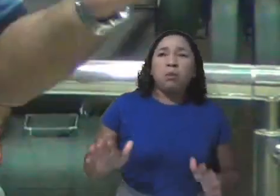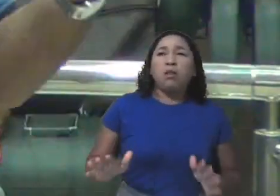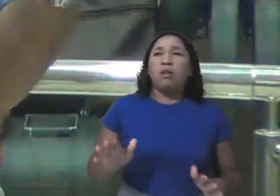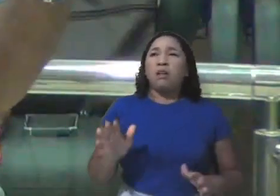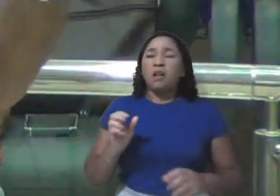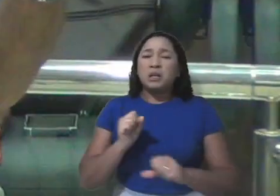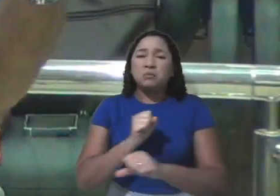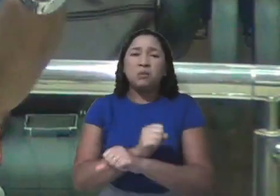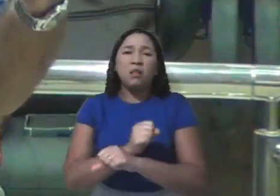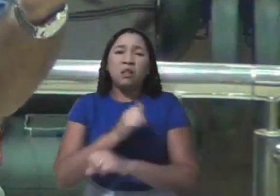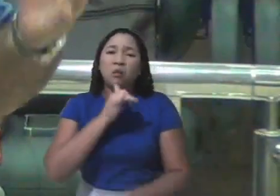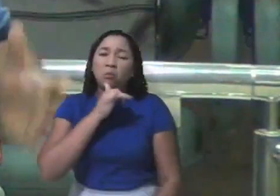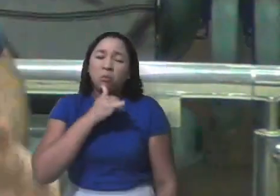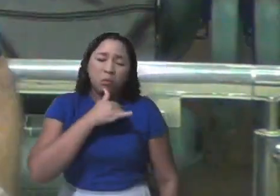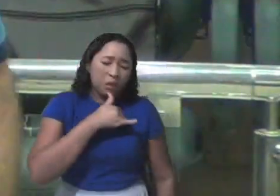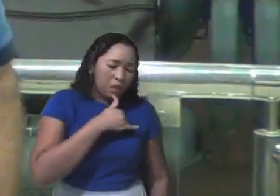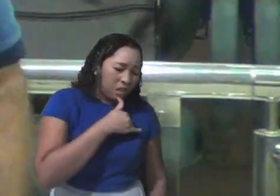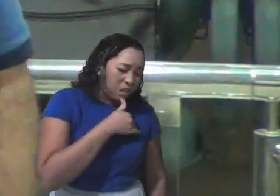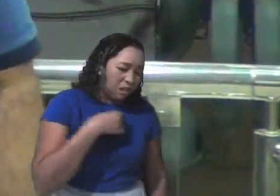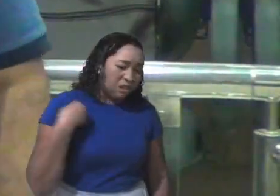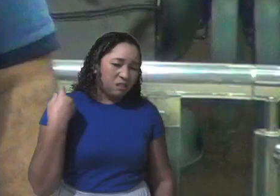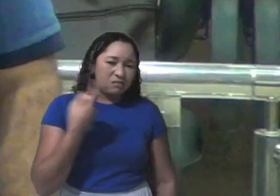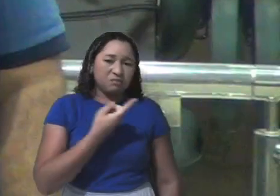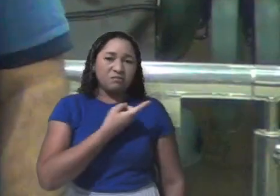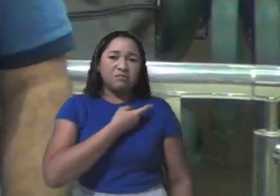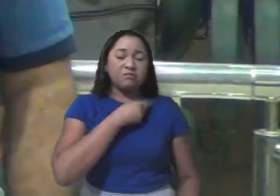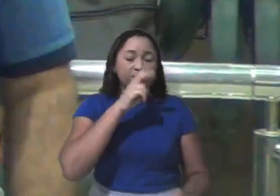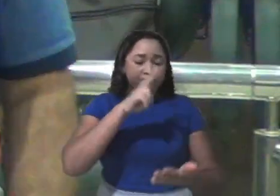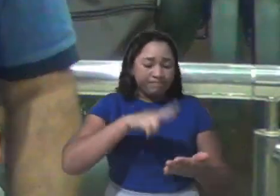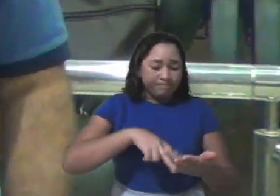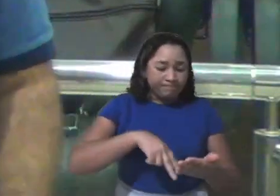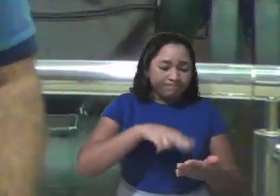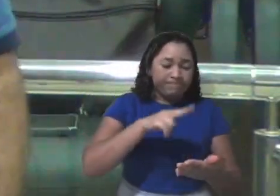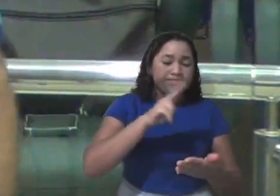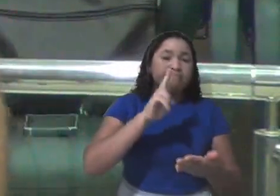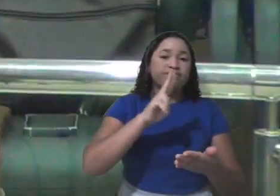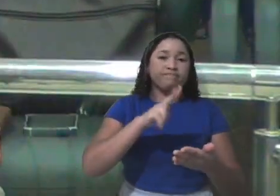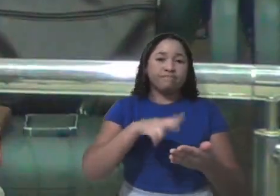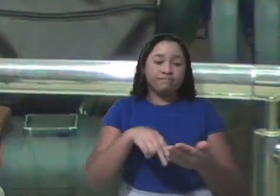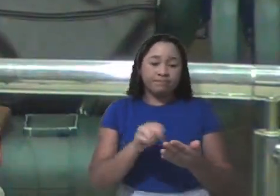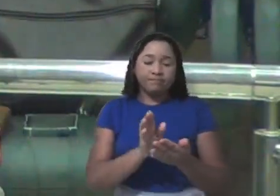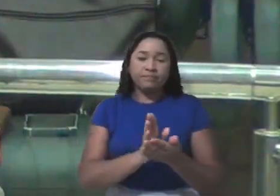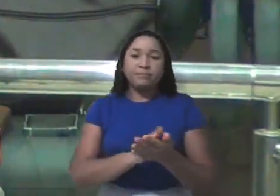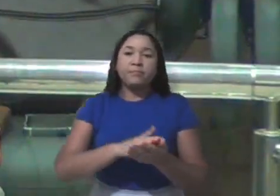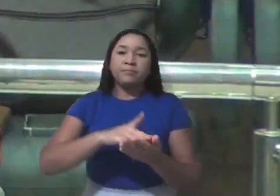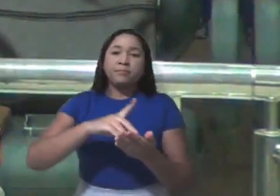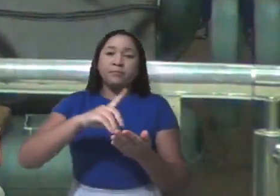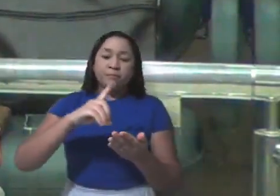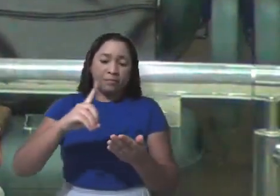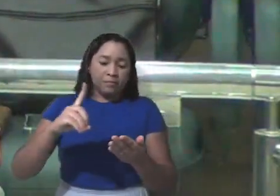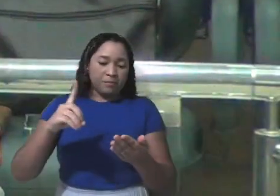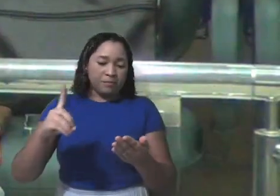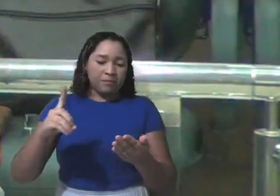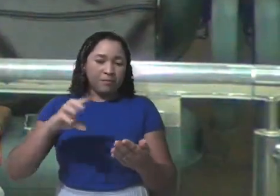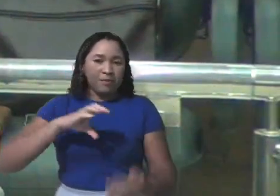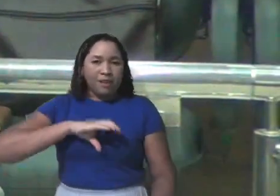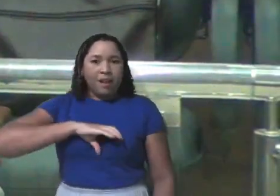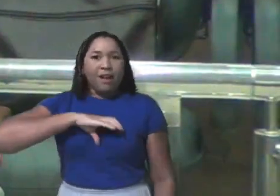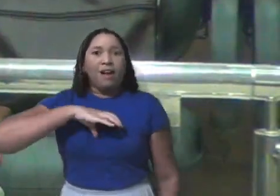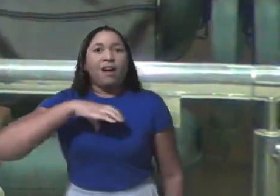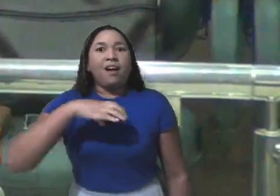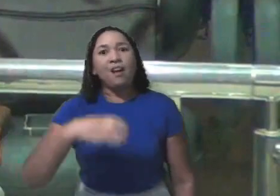a gente ler a palavra e encontra bastante poder